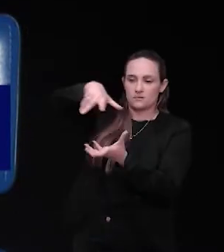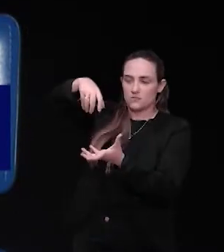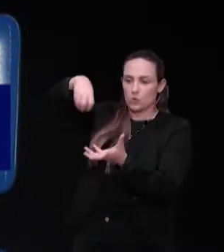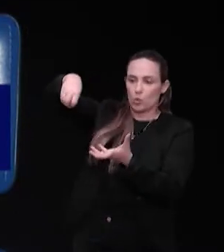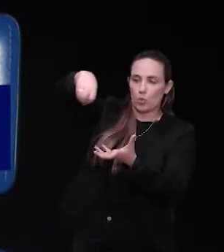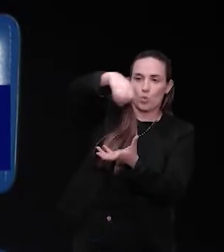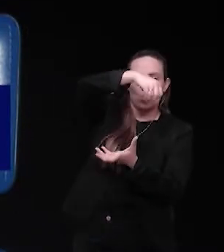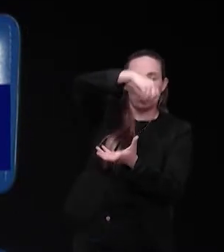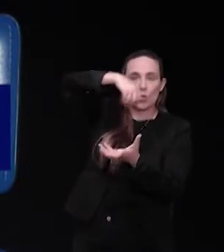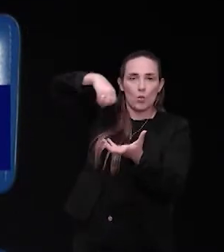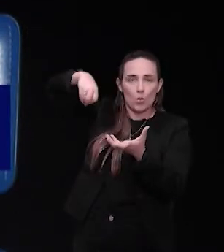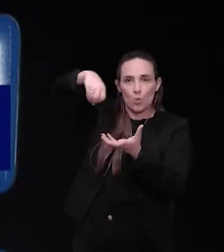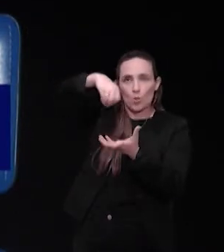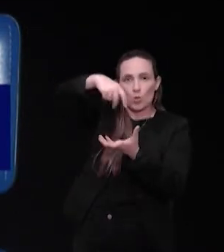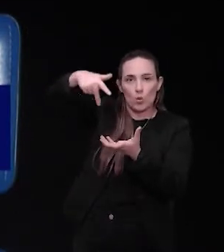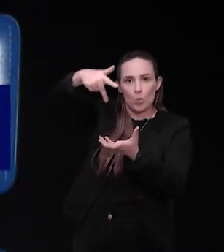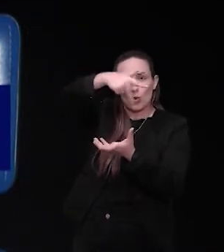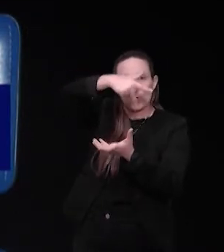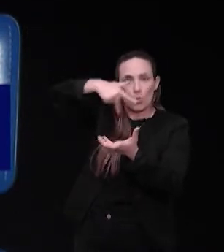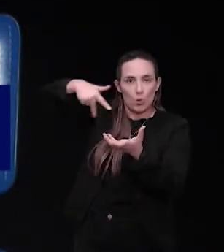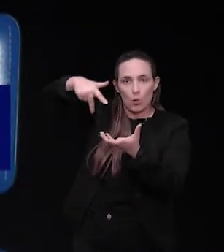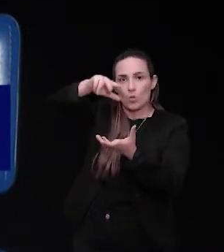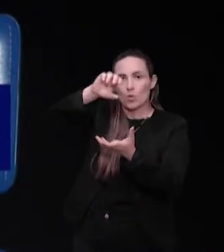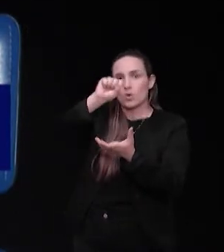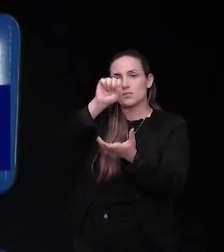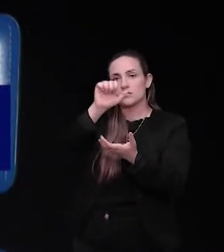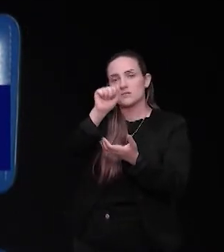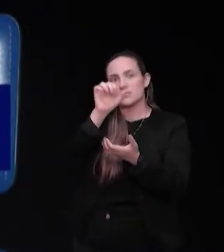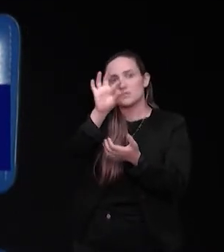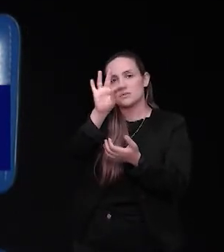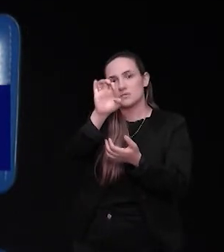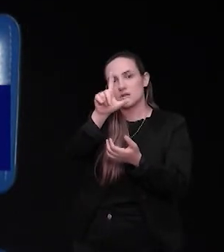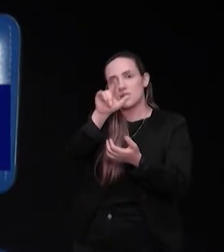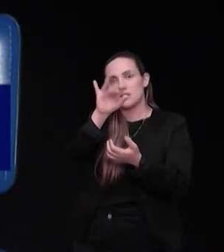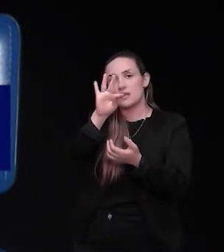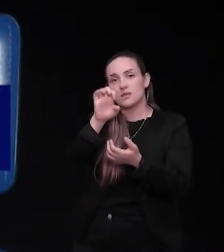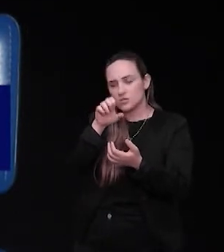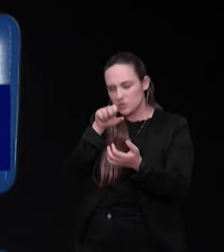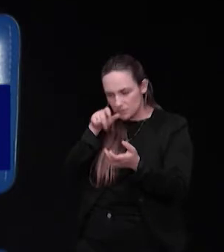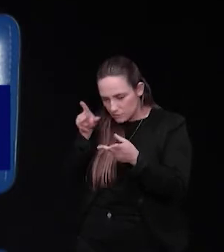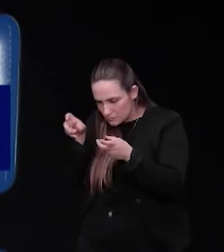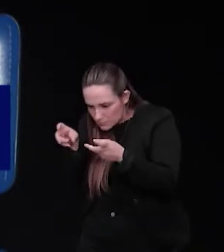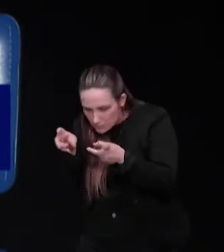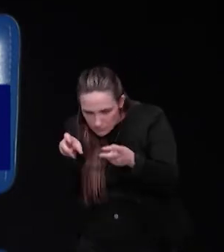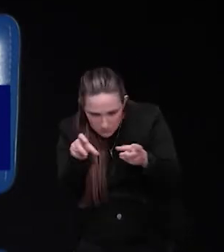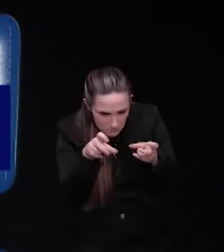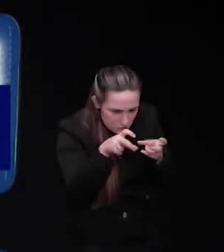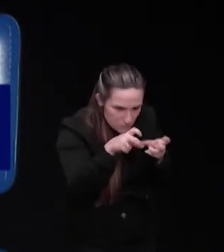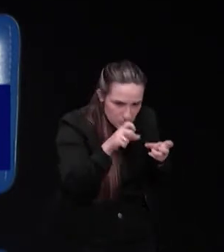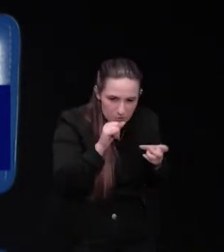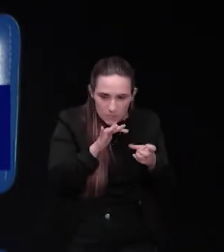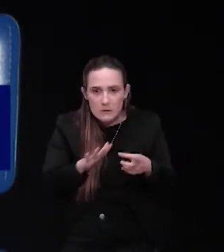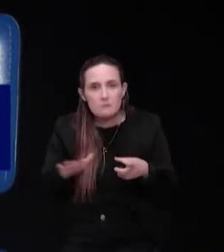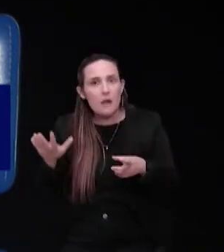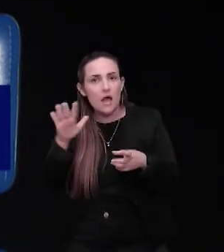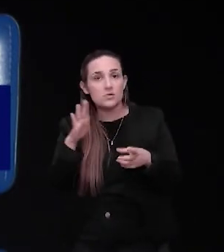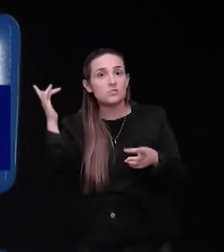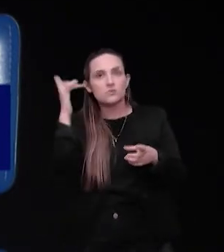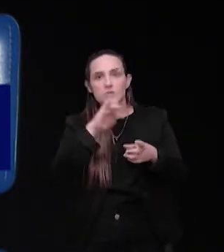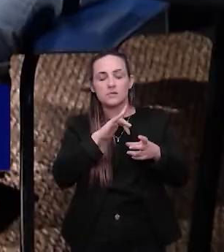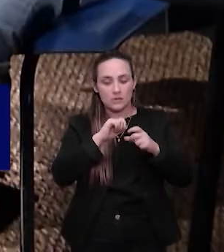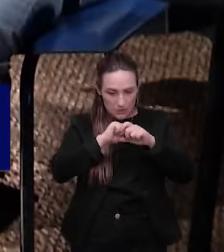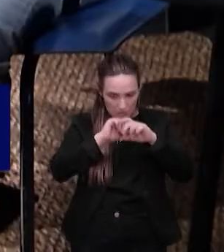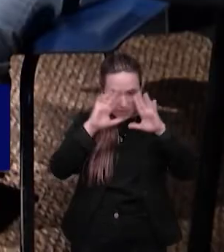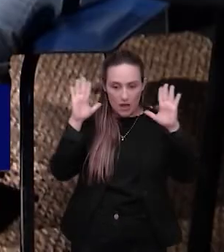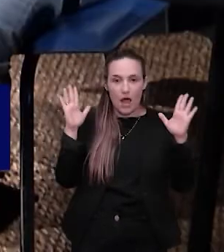para tentar resolver a questão ambiental. E lá em São Gabriel é uma cidade que é extremamente organizada, a população é ordeira e assim nós